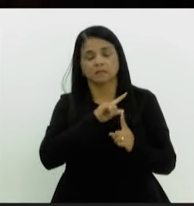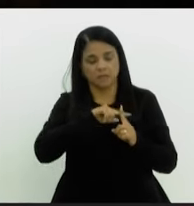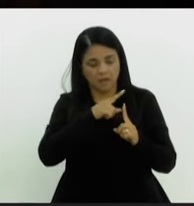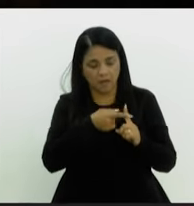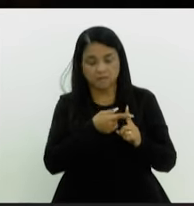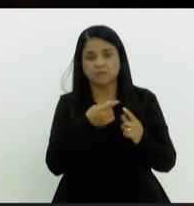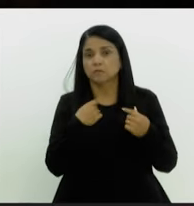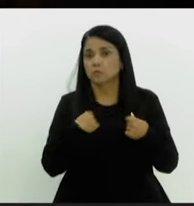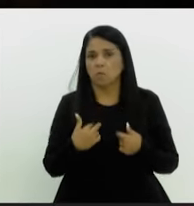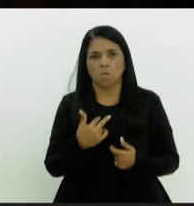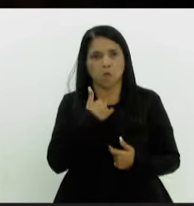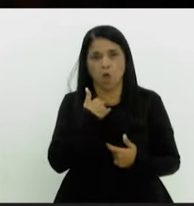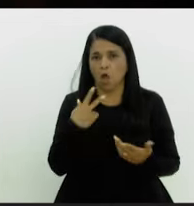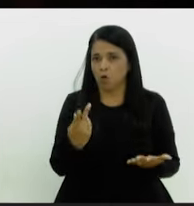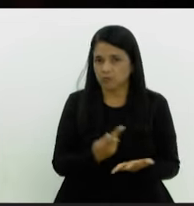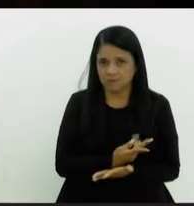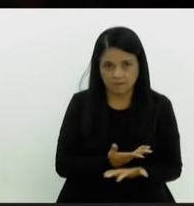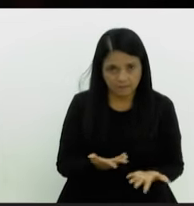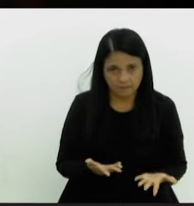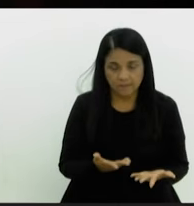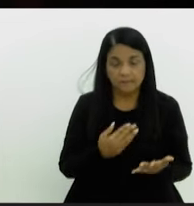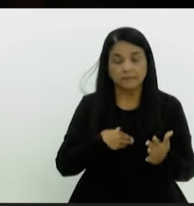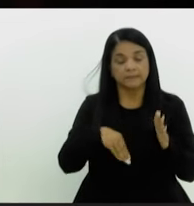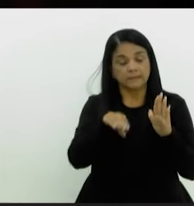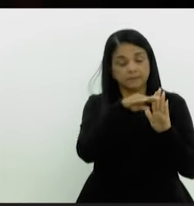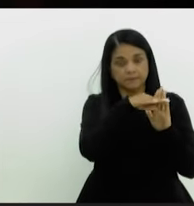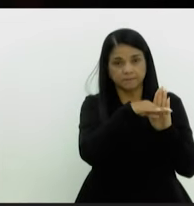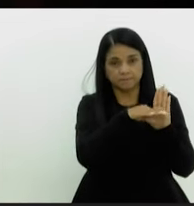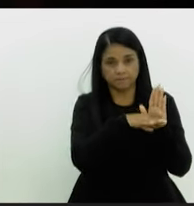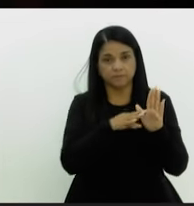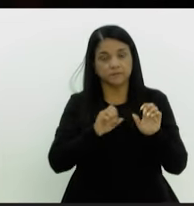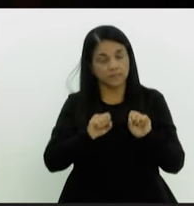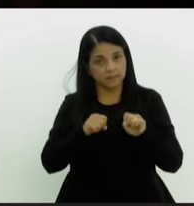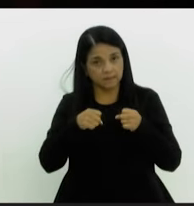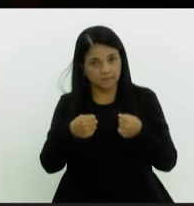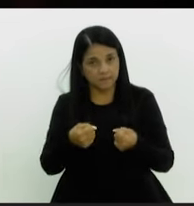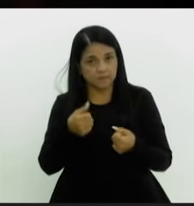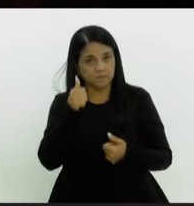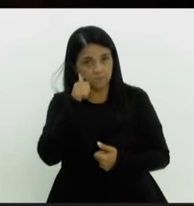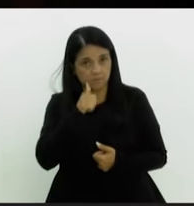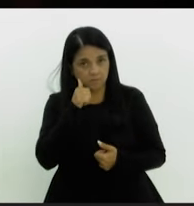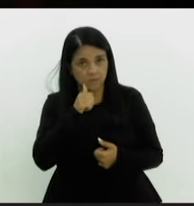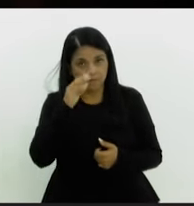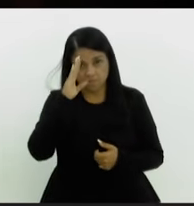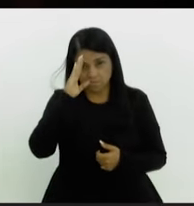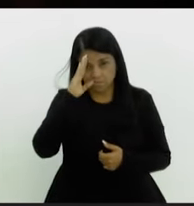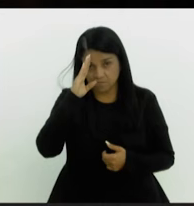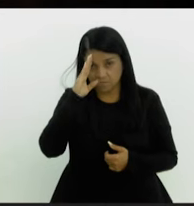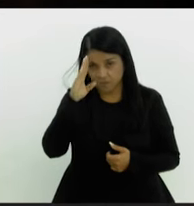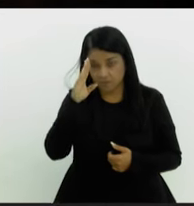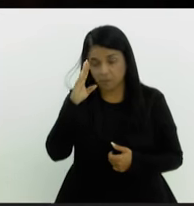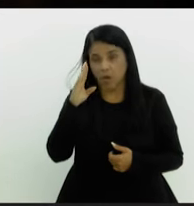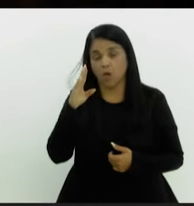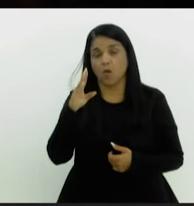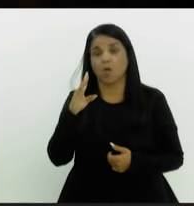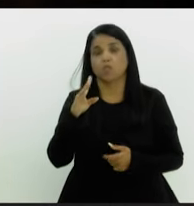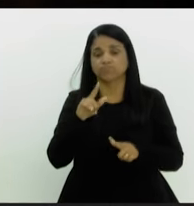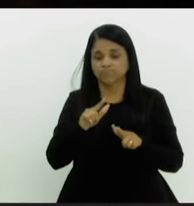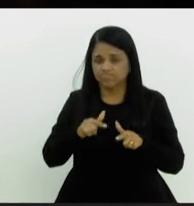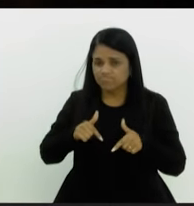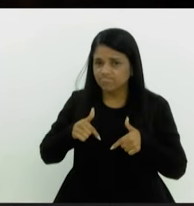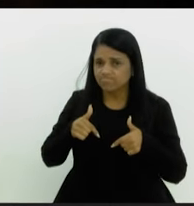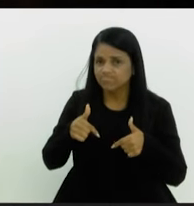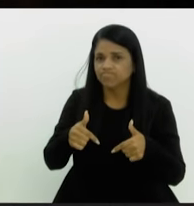isso aconteça dentro da pauta da da defesa da mulher as principais os principais eixos de atuação da